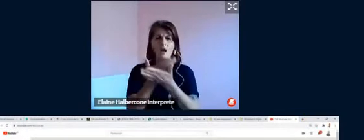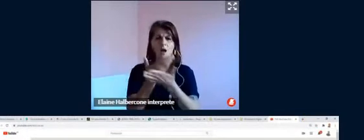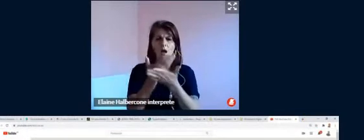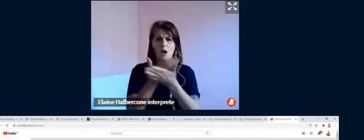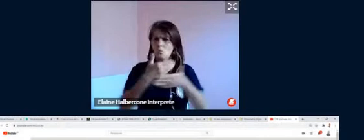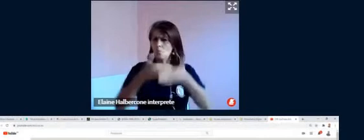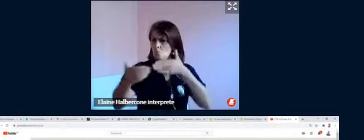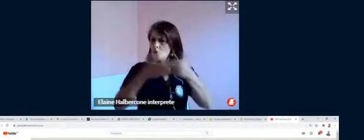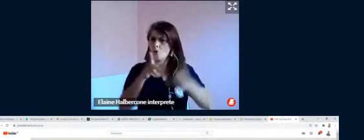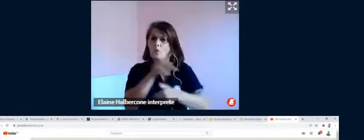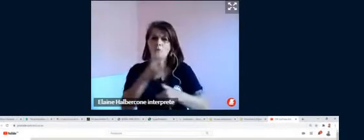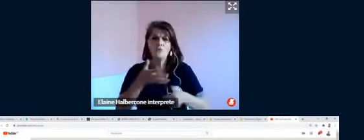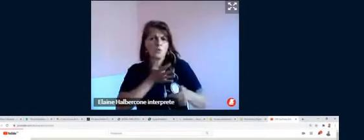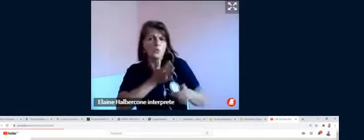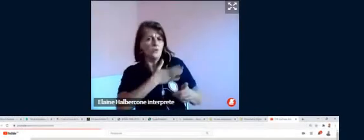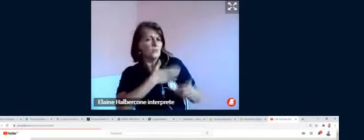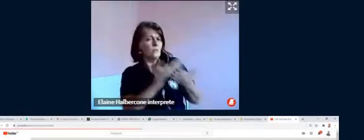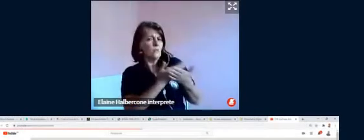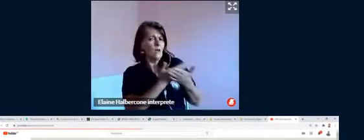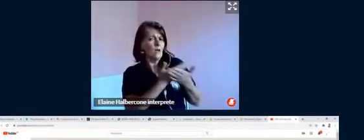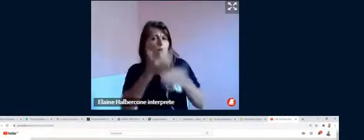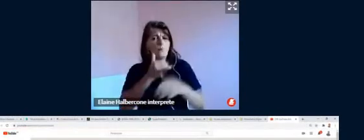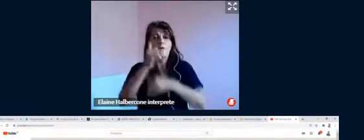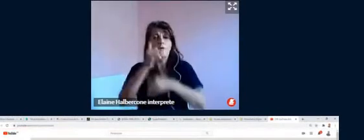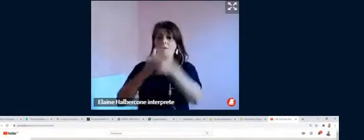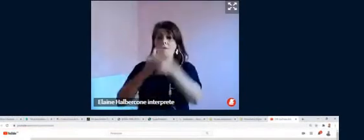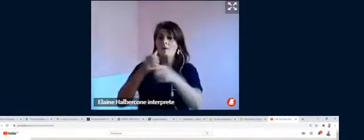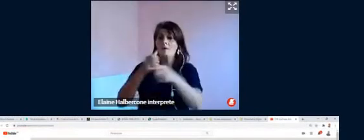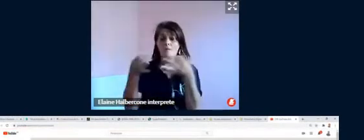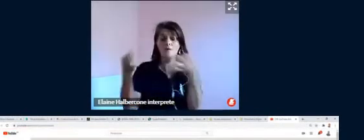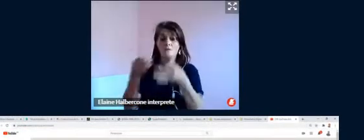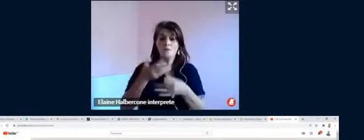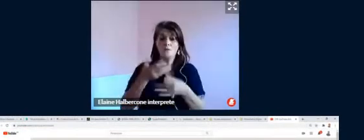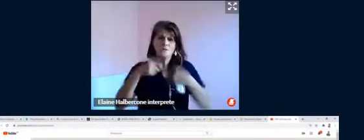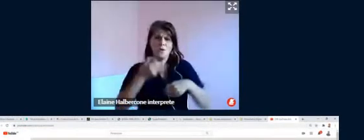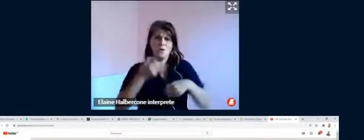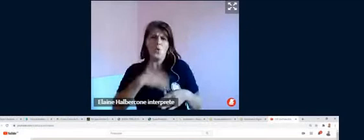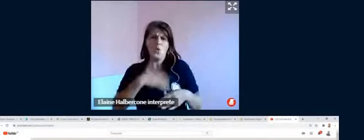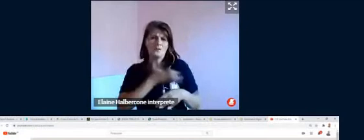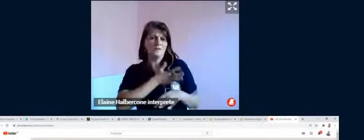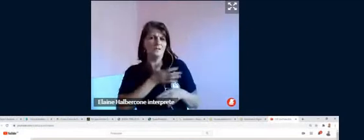qualquer professor porque você não gosta da minha? A internet é maravilhosa. Você não precisa gostar da minha aula.